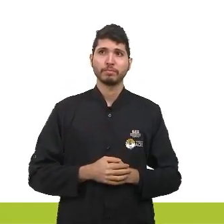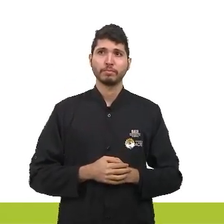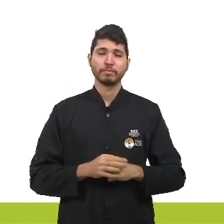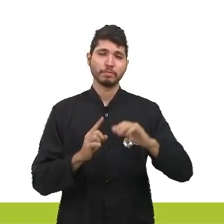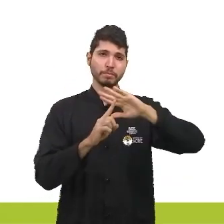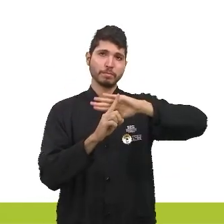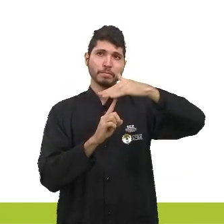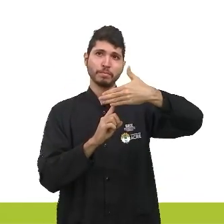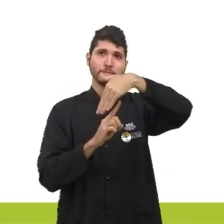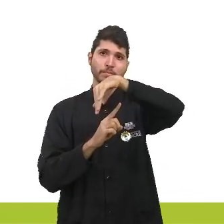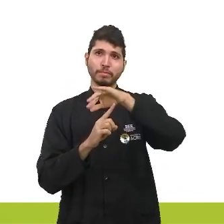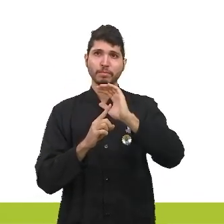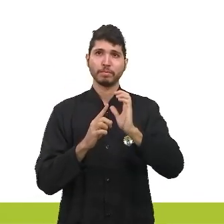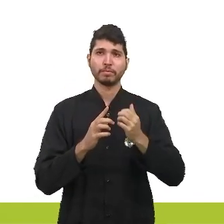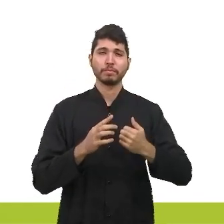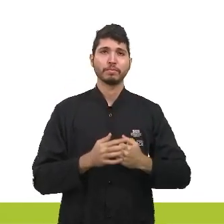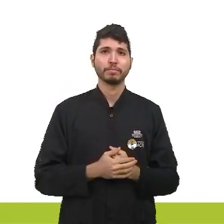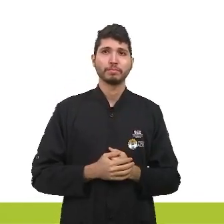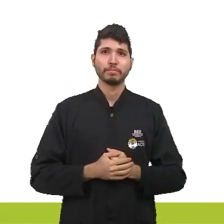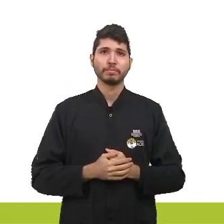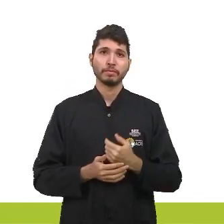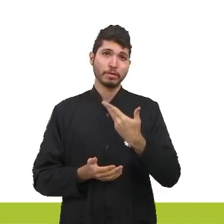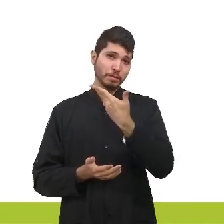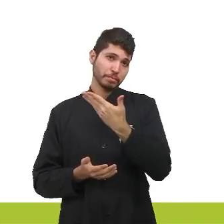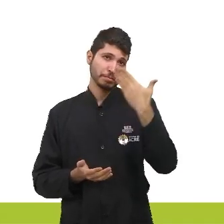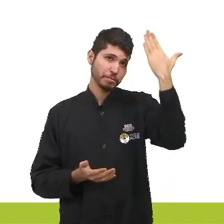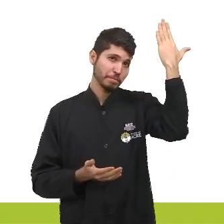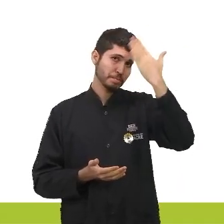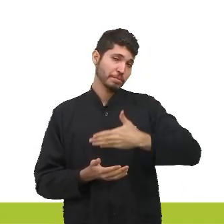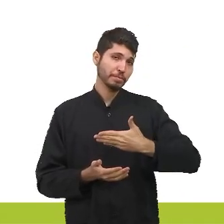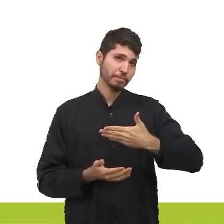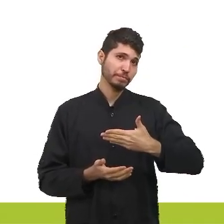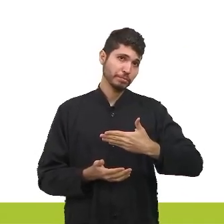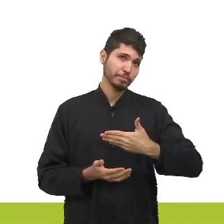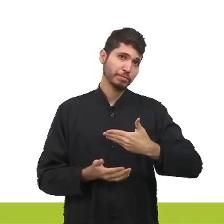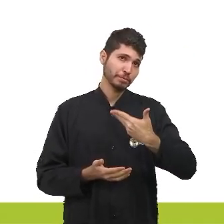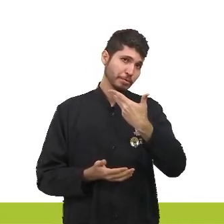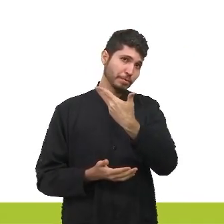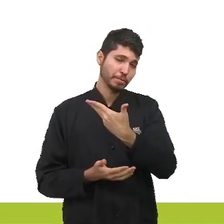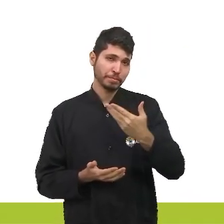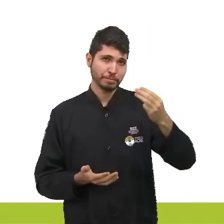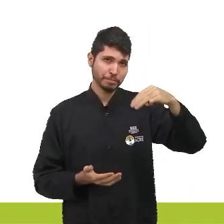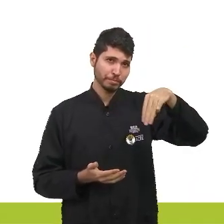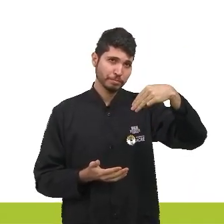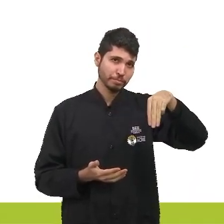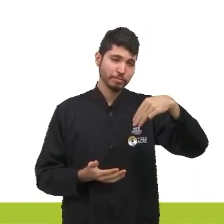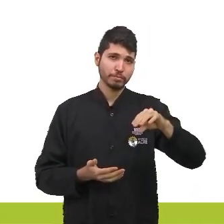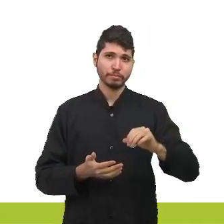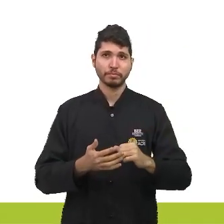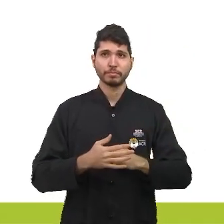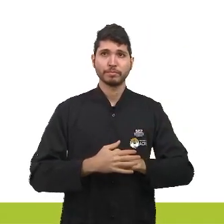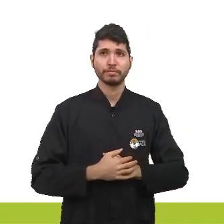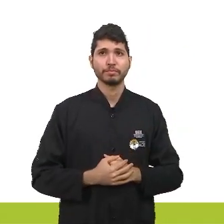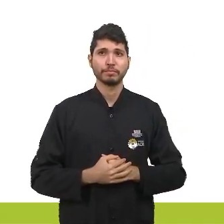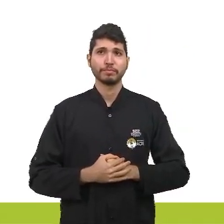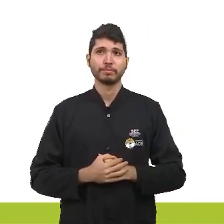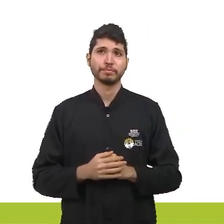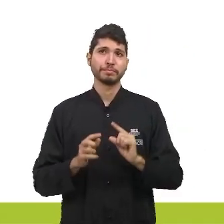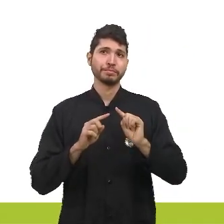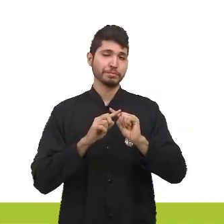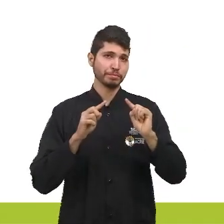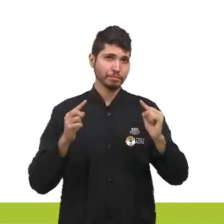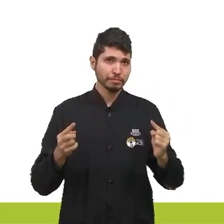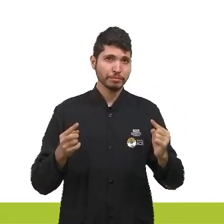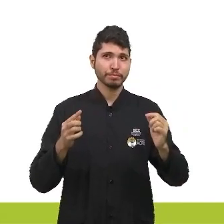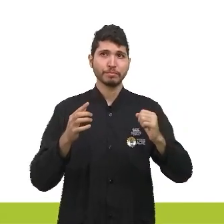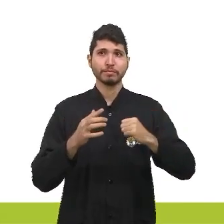falei anteriormente que ele não demonstrou, né? Aqui está dizendo que sim. Então há esse impasse. No entanto,